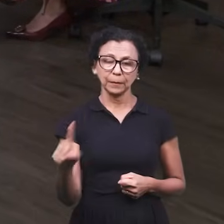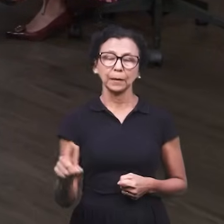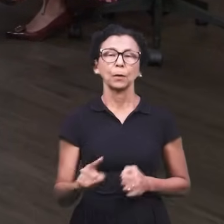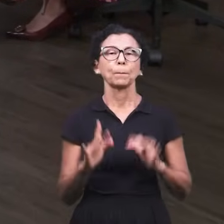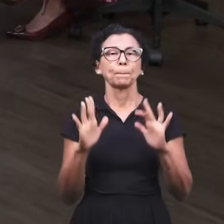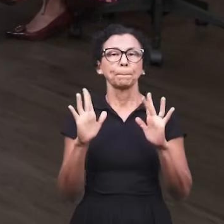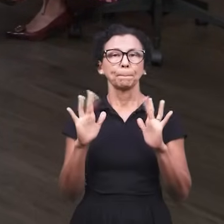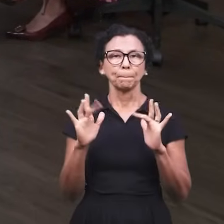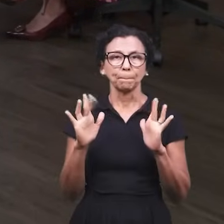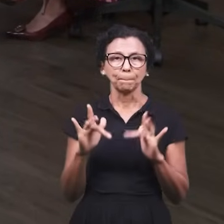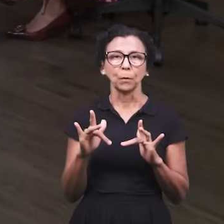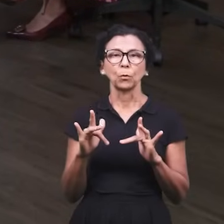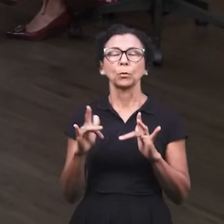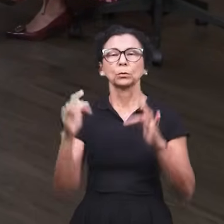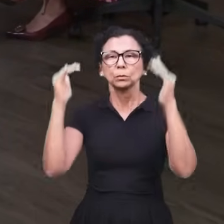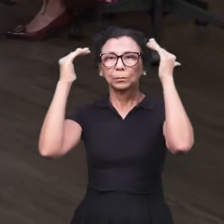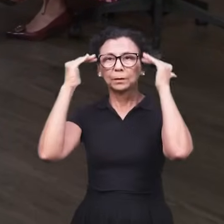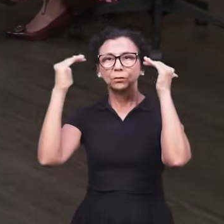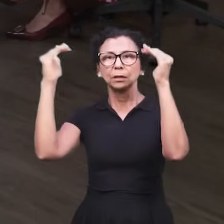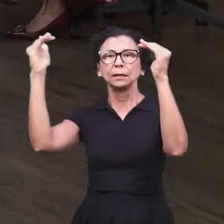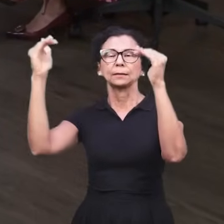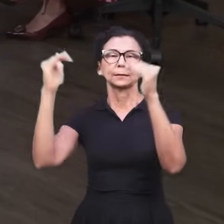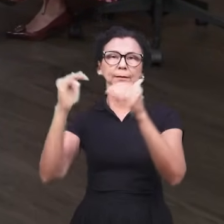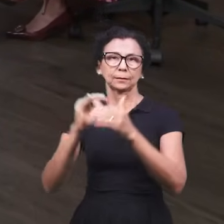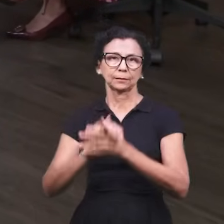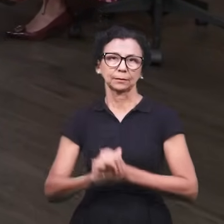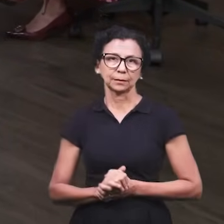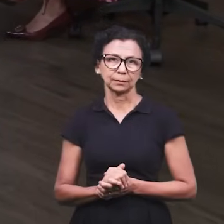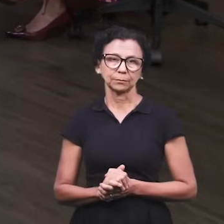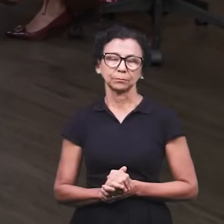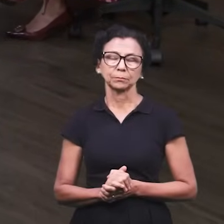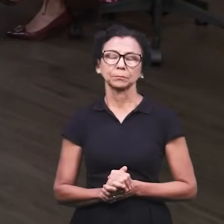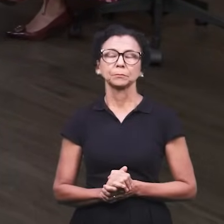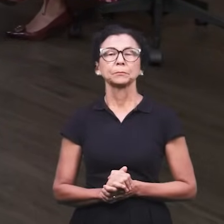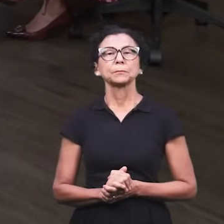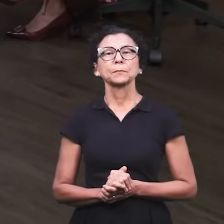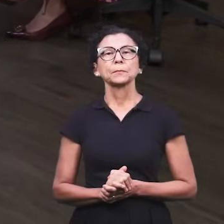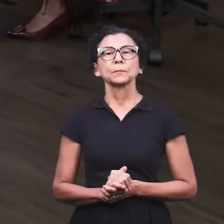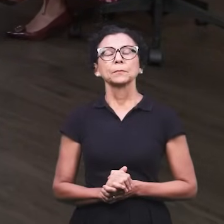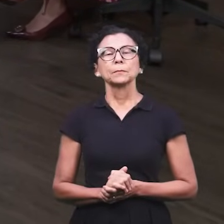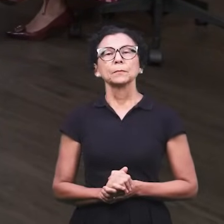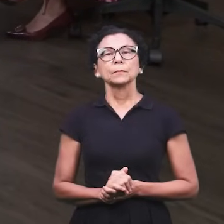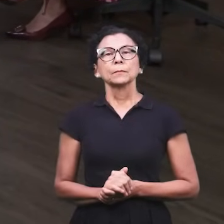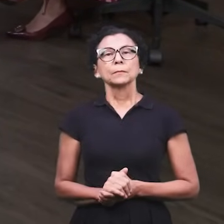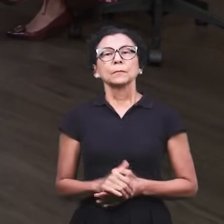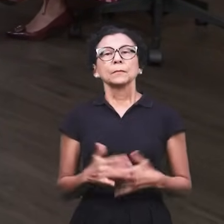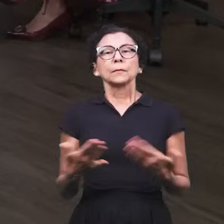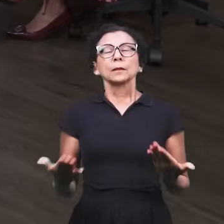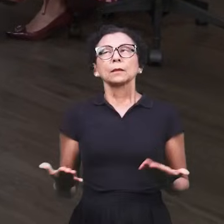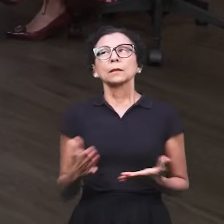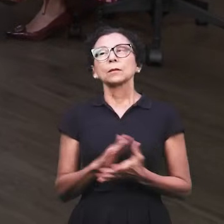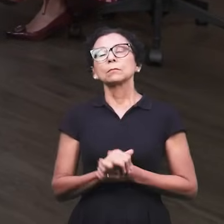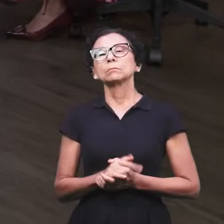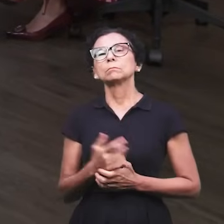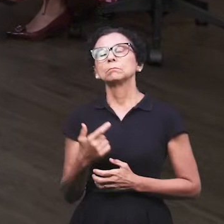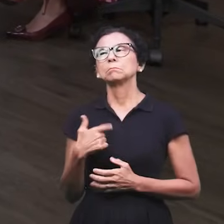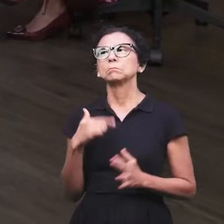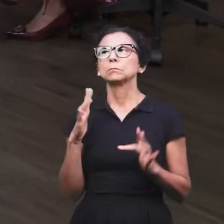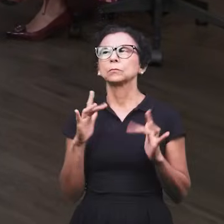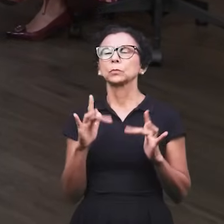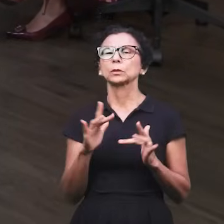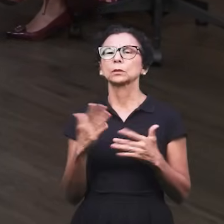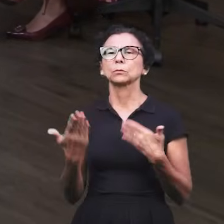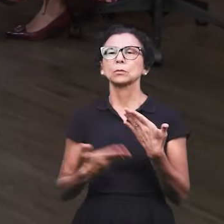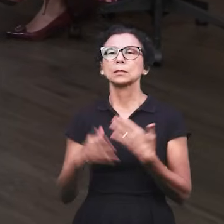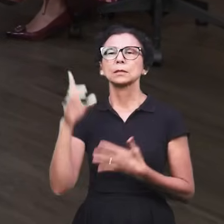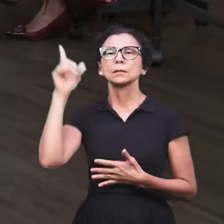de Deus, são os dons espirituais, aquilo que Deus tem nos revelado. São as nossas escolhas. Dentro da nossa escolha, eu estou namorando um rapaz, um